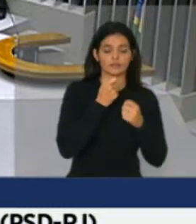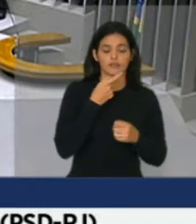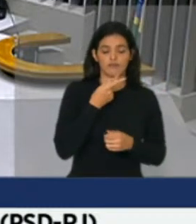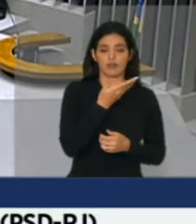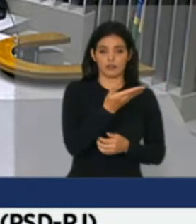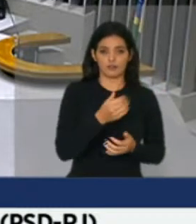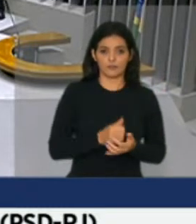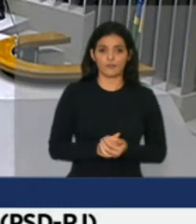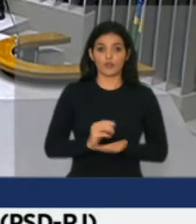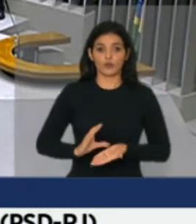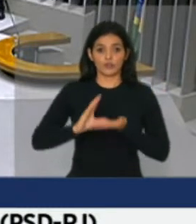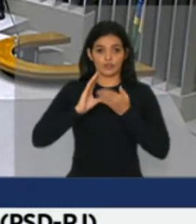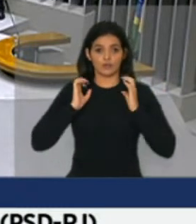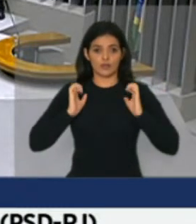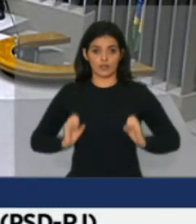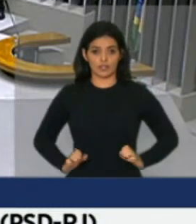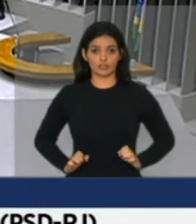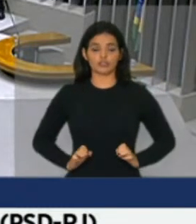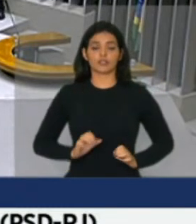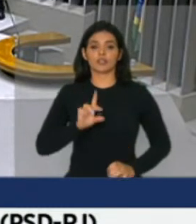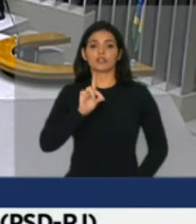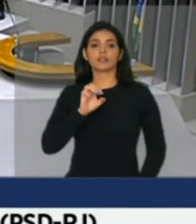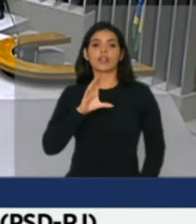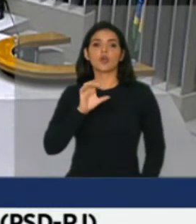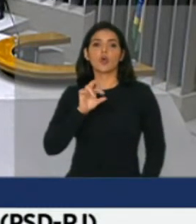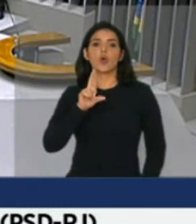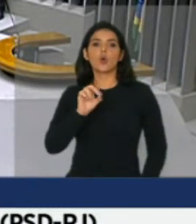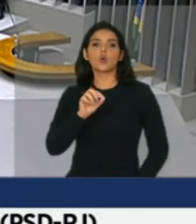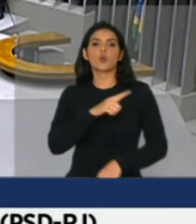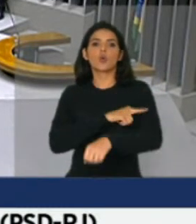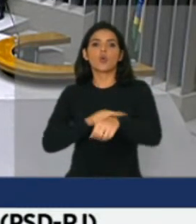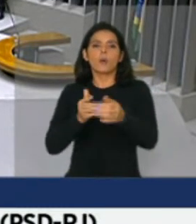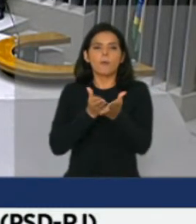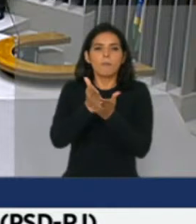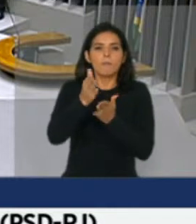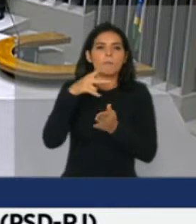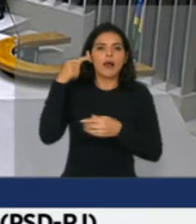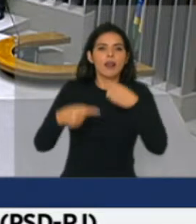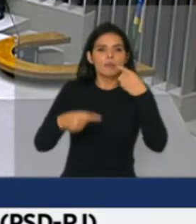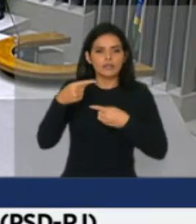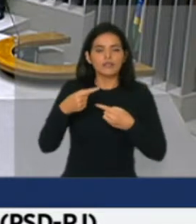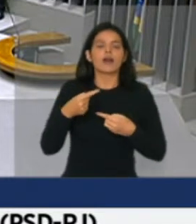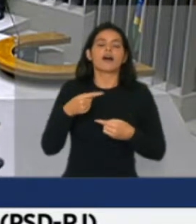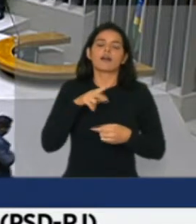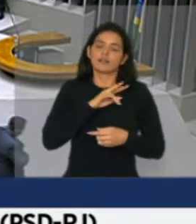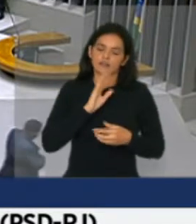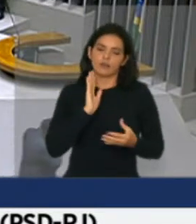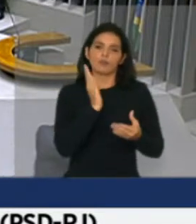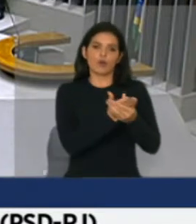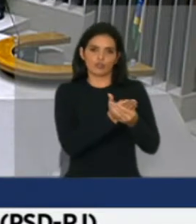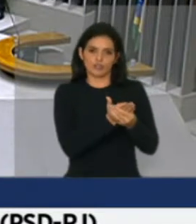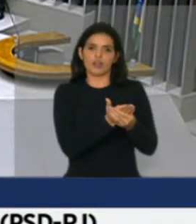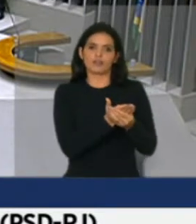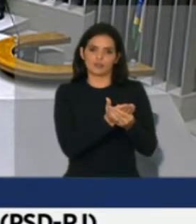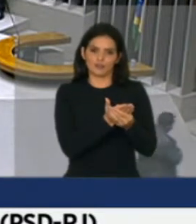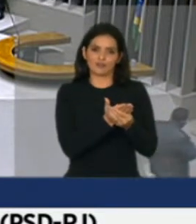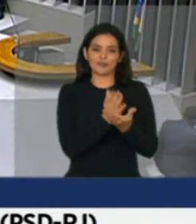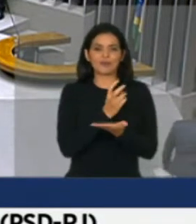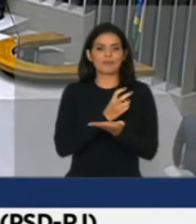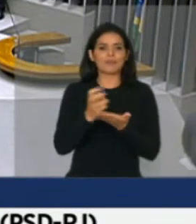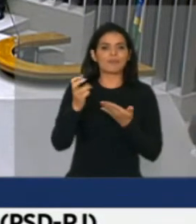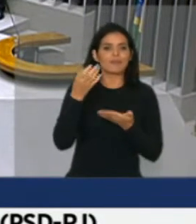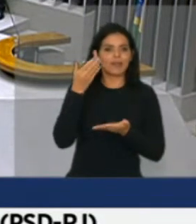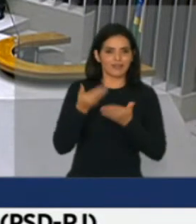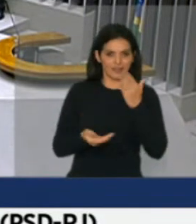Decoro Parlamentar da Câmara dos Deputados. O próximo orador é o deputado Antônio de Paula, do PSC do